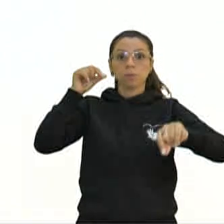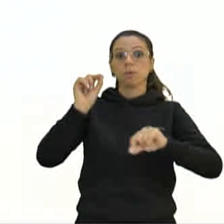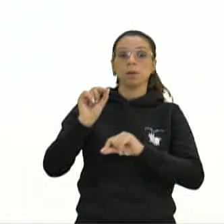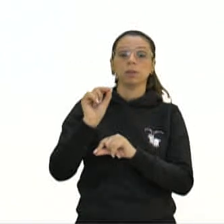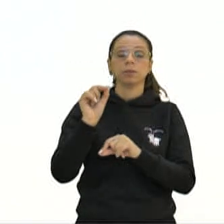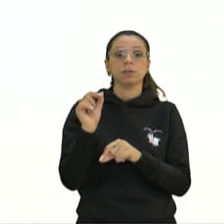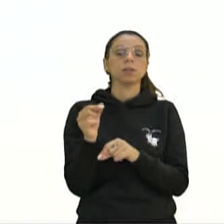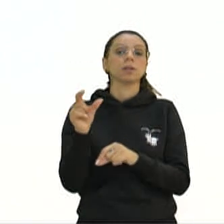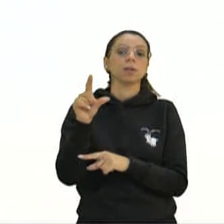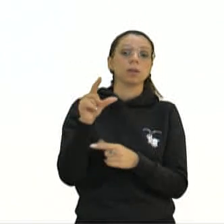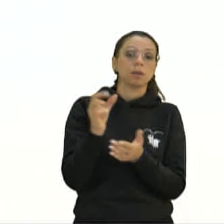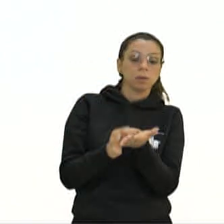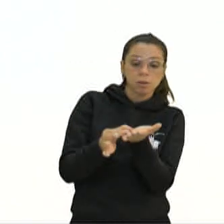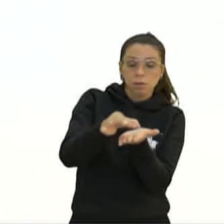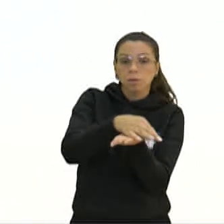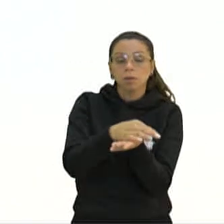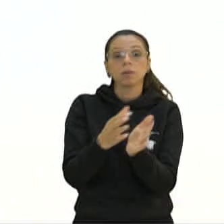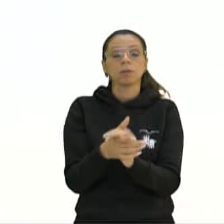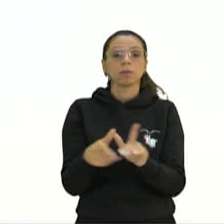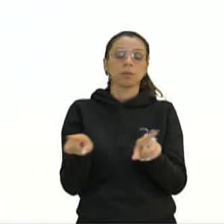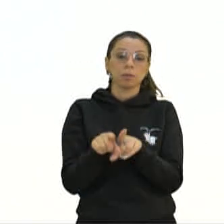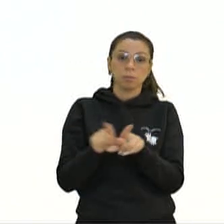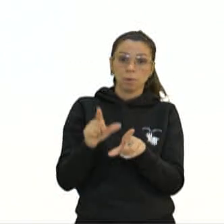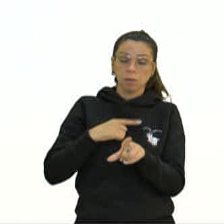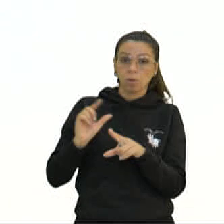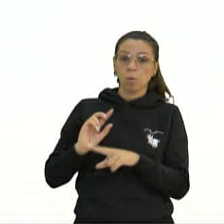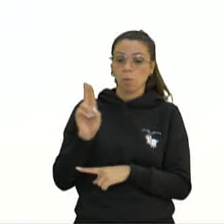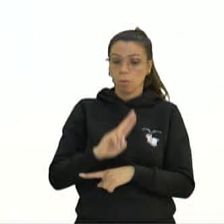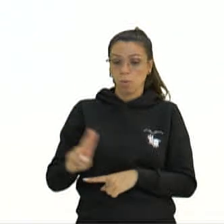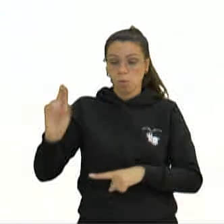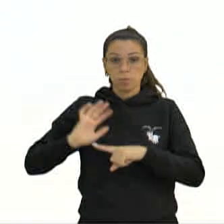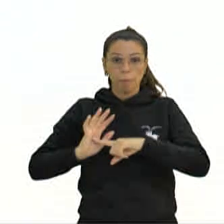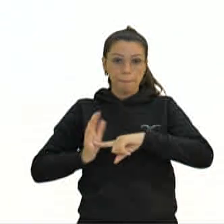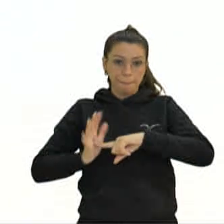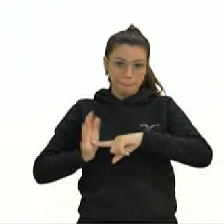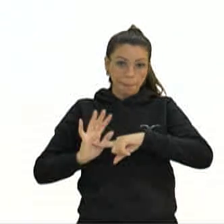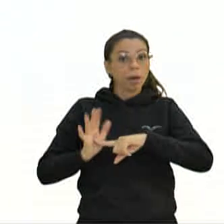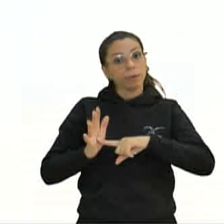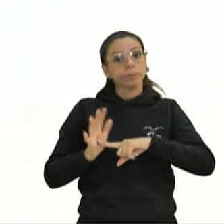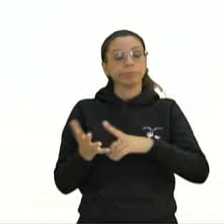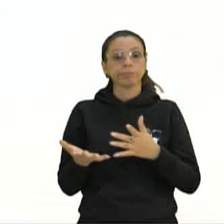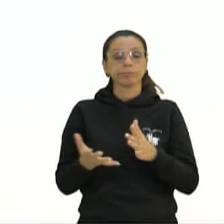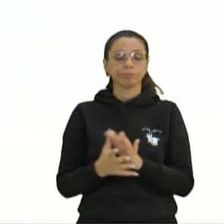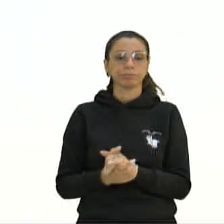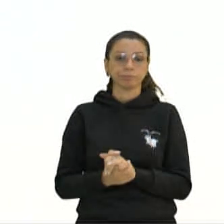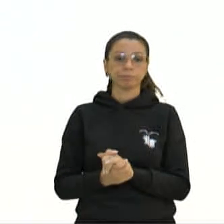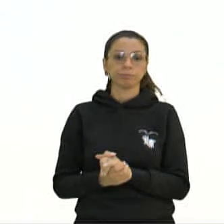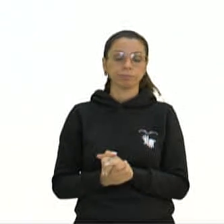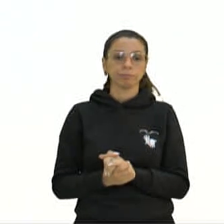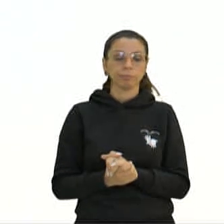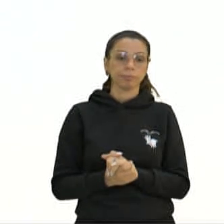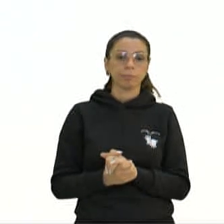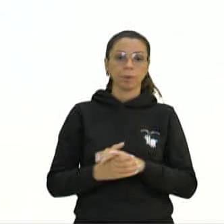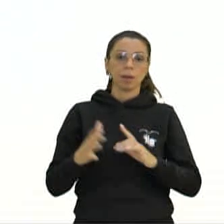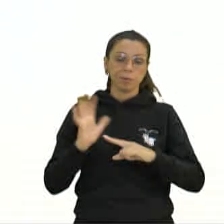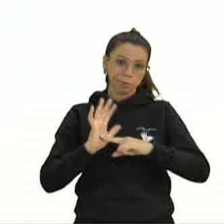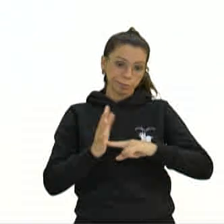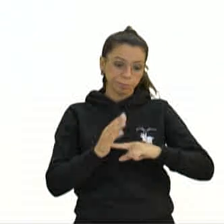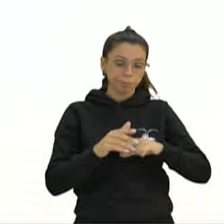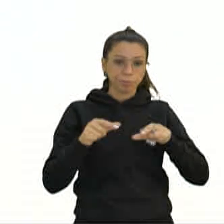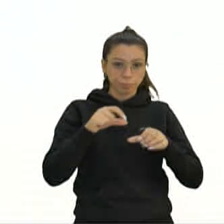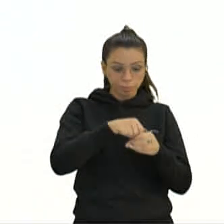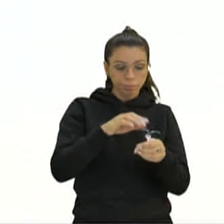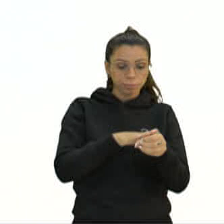espécies. A produção é mecanizada, então utiliza-se bastante, né, as máquinas ali nessa